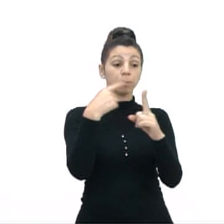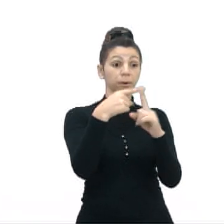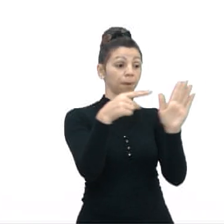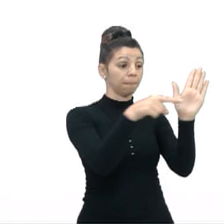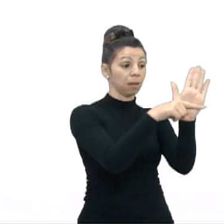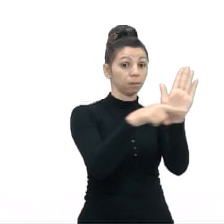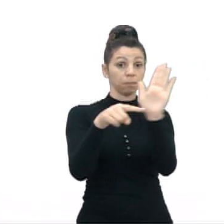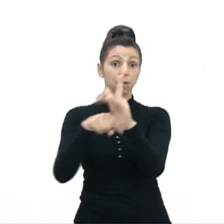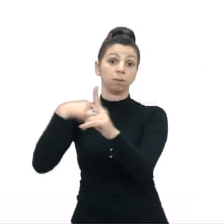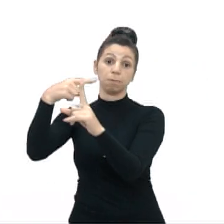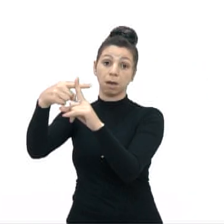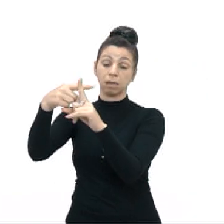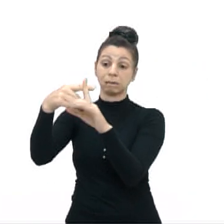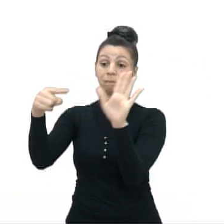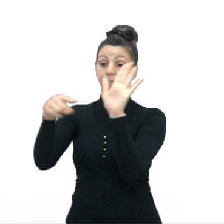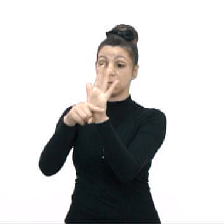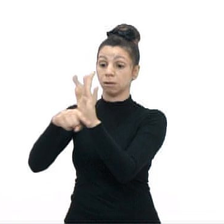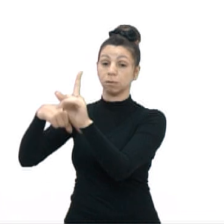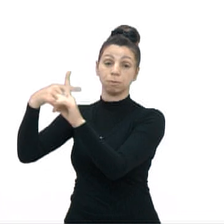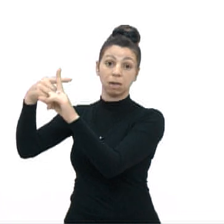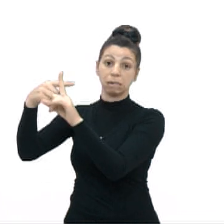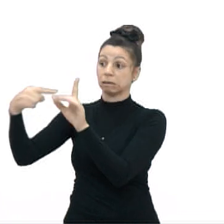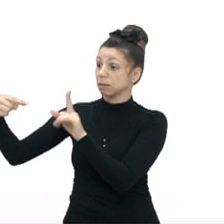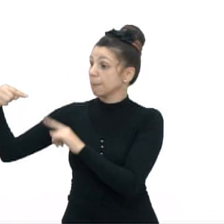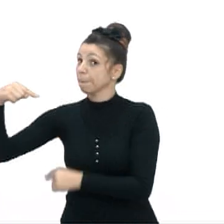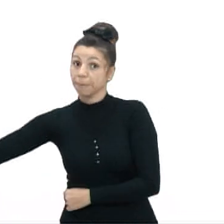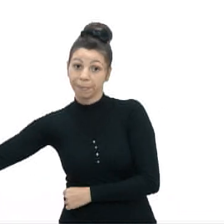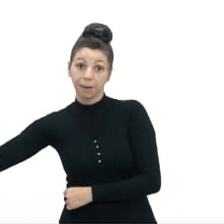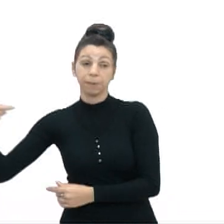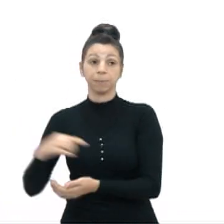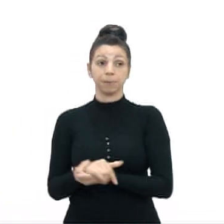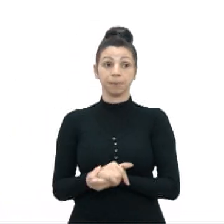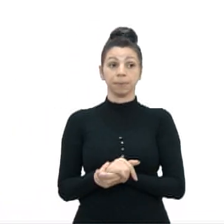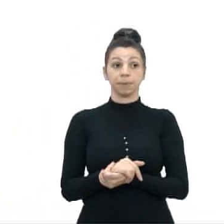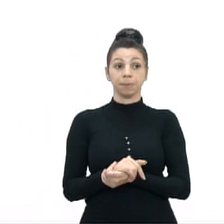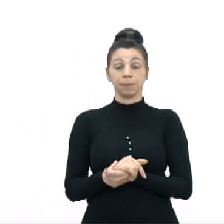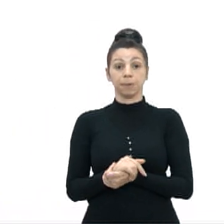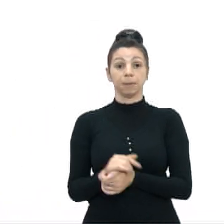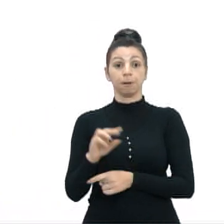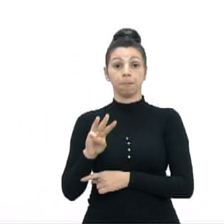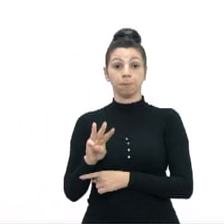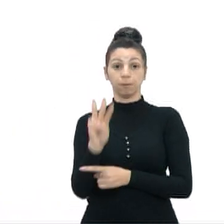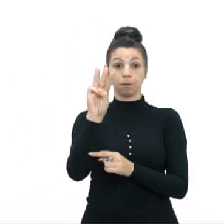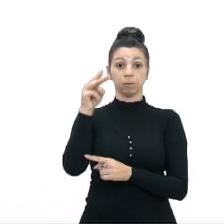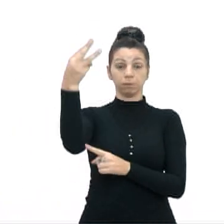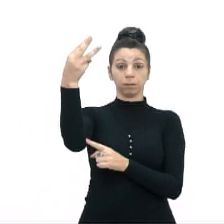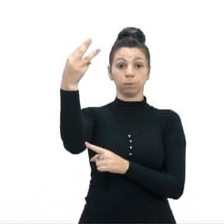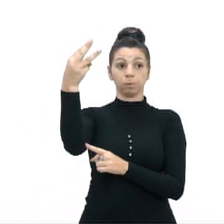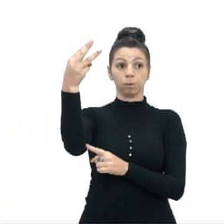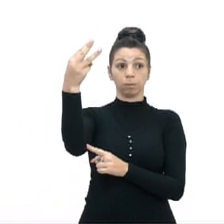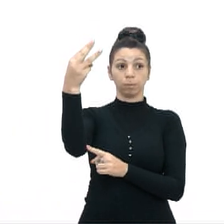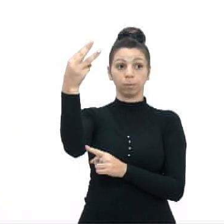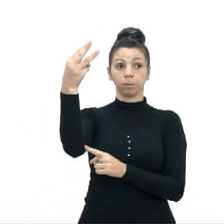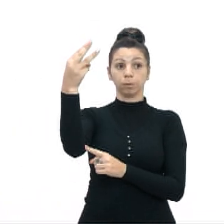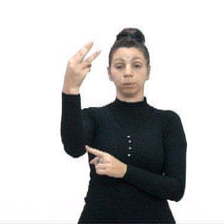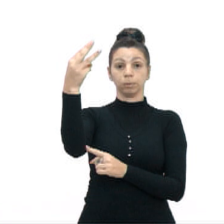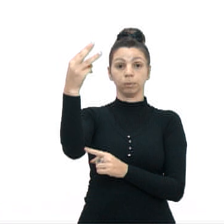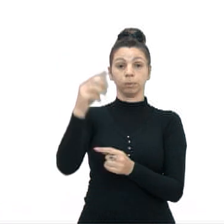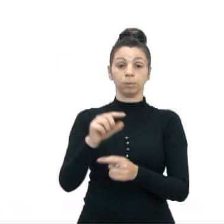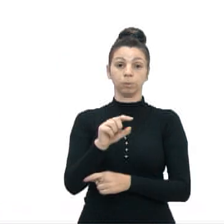mais, com menos dá menos. W elevado ao cubo, W elevado ao cubo. Z elevado